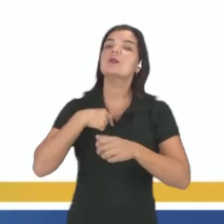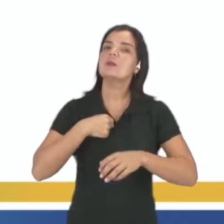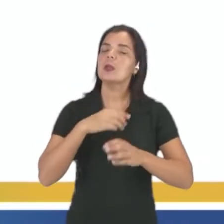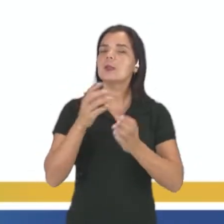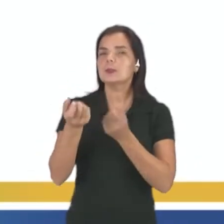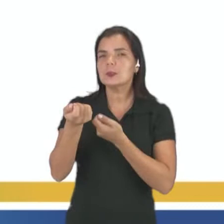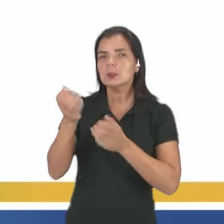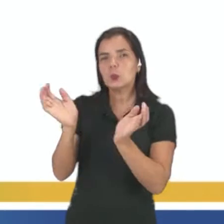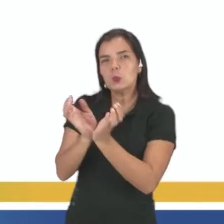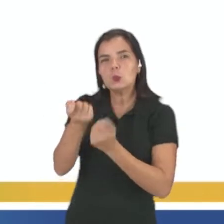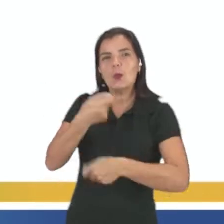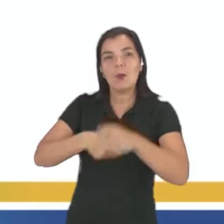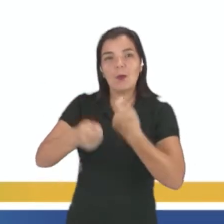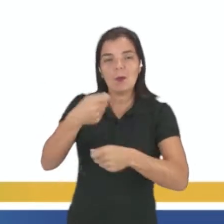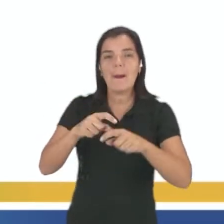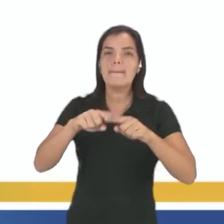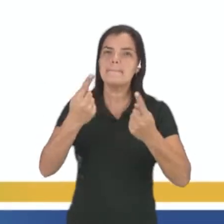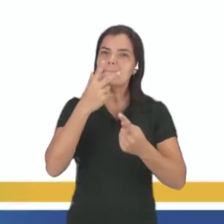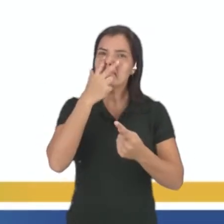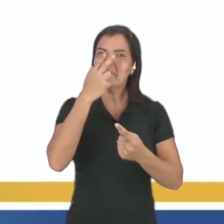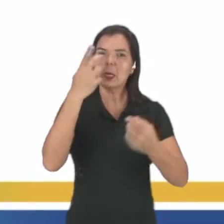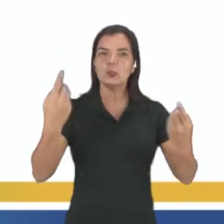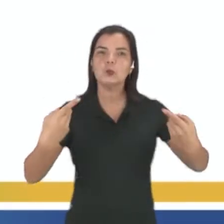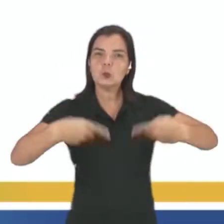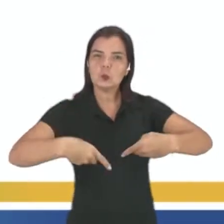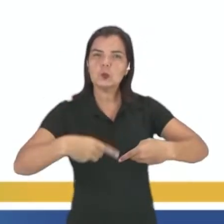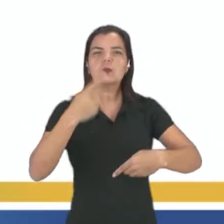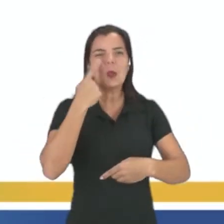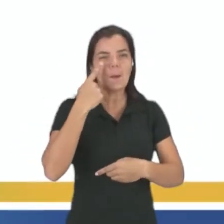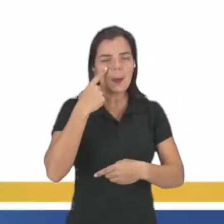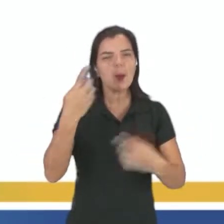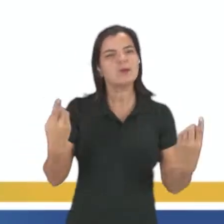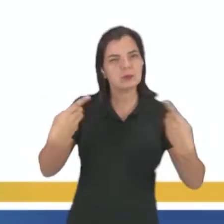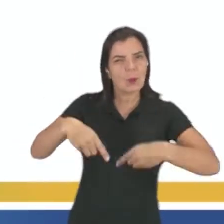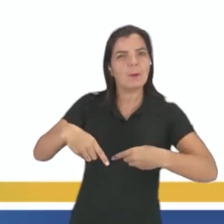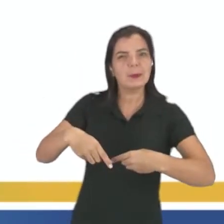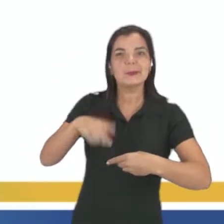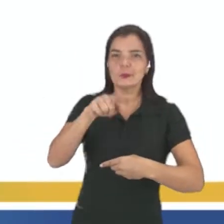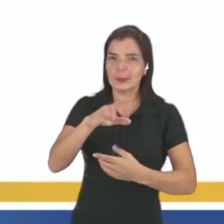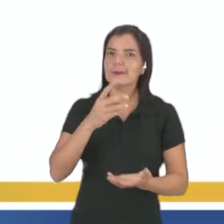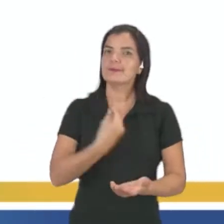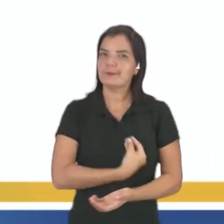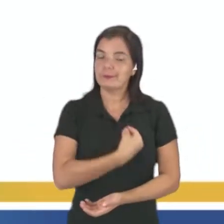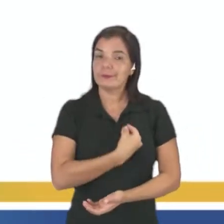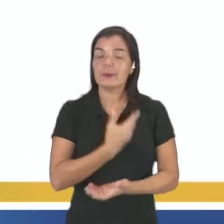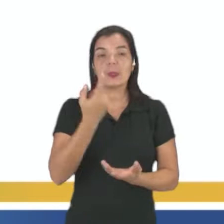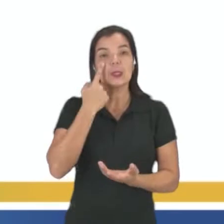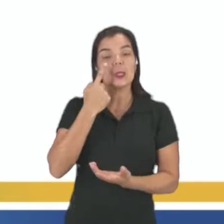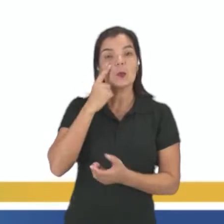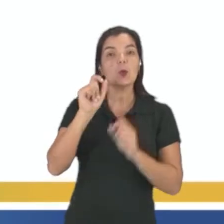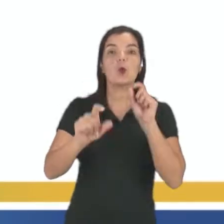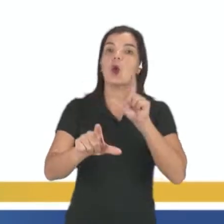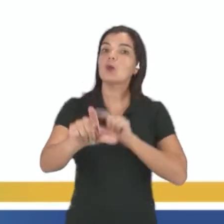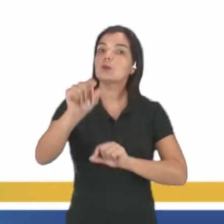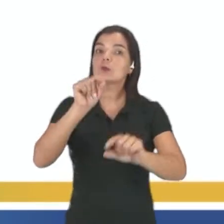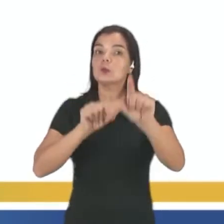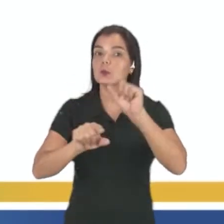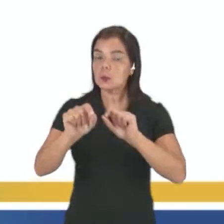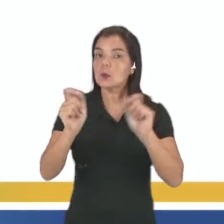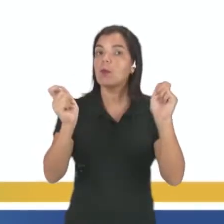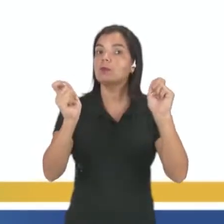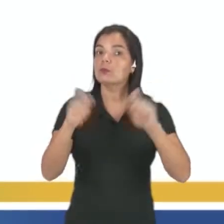blocos funcionam como se fosse uma gincana. Já participou de uma gincana na sua vida, não é verdade? Então você vai fazer a escolha daqueles